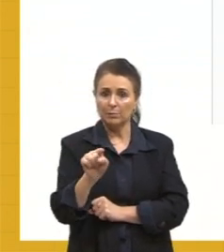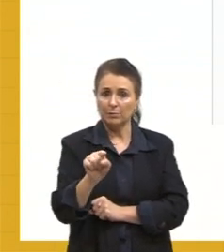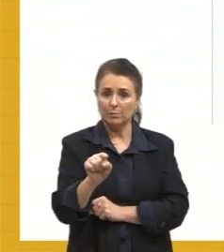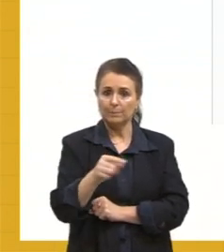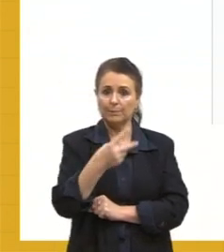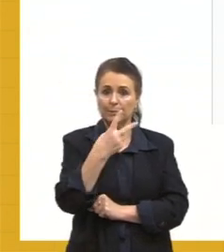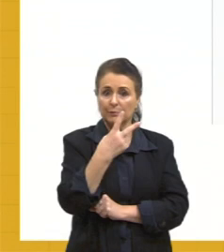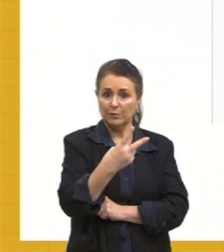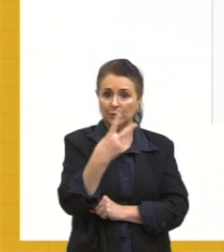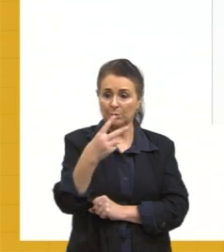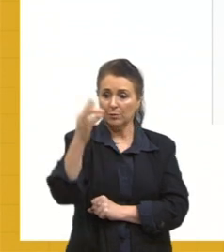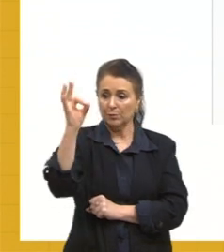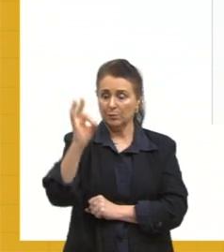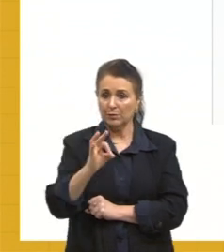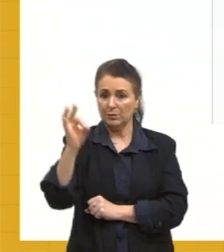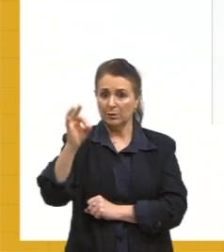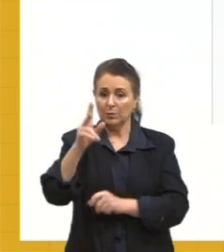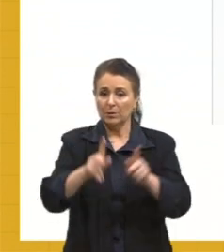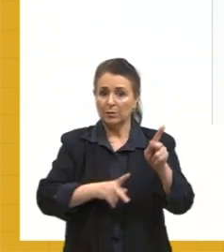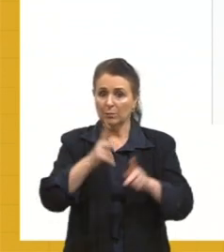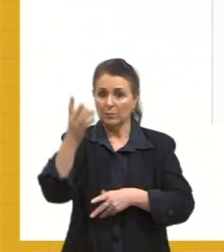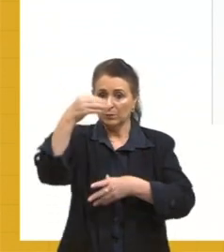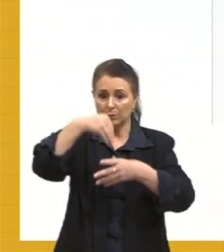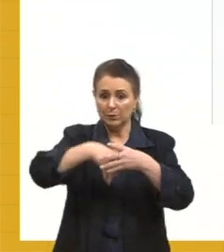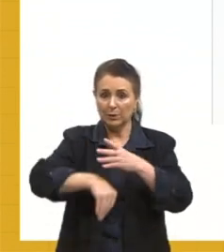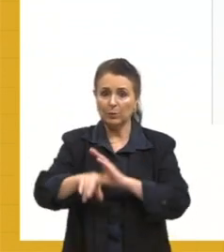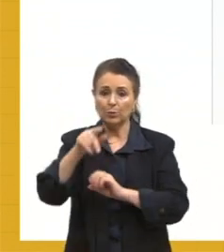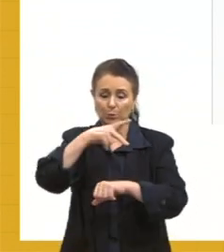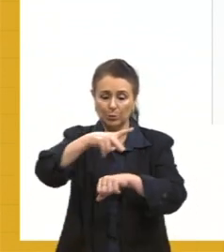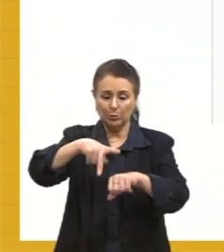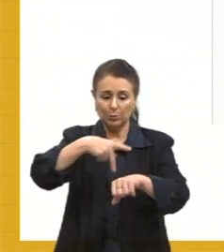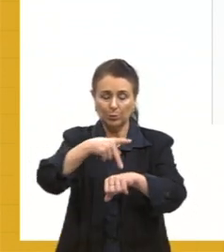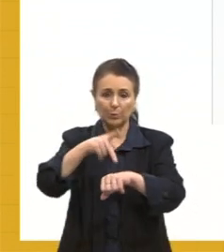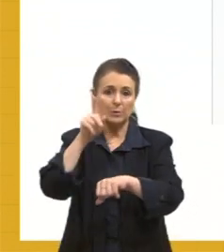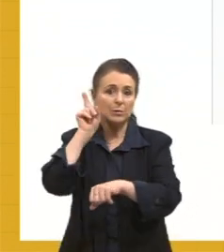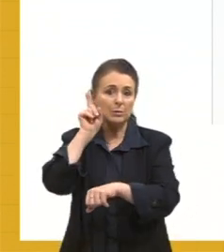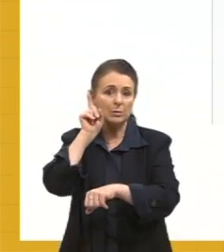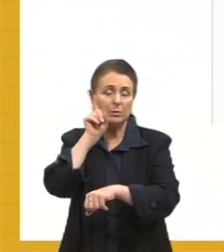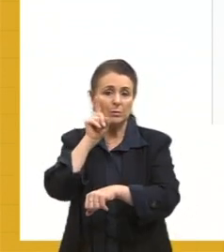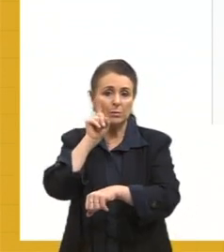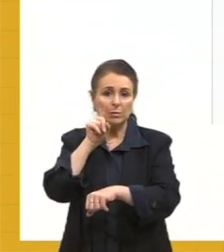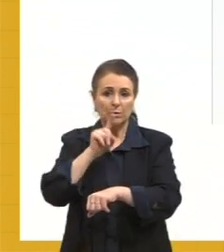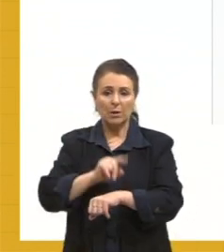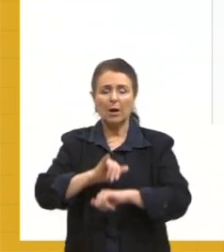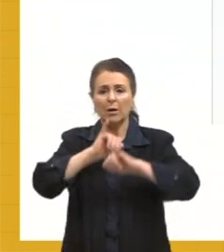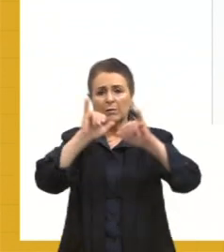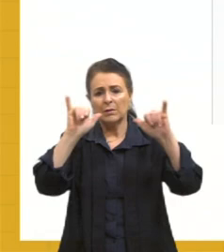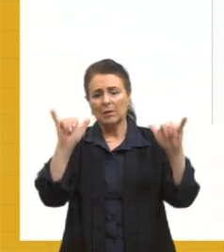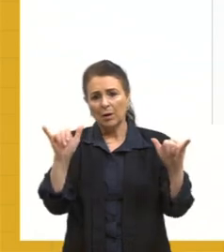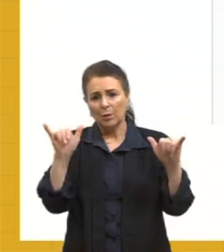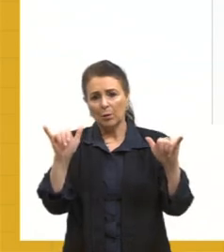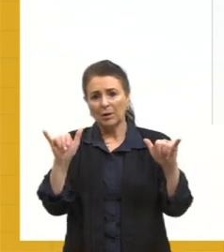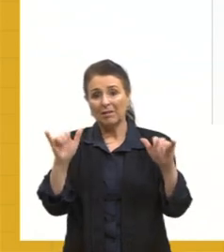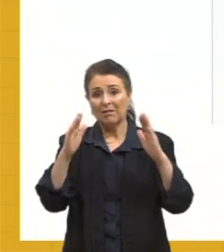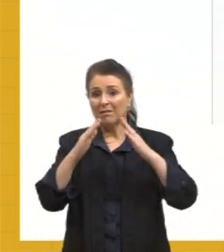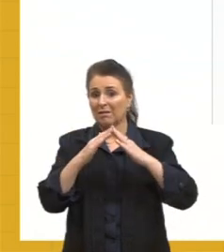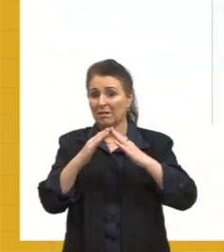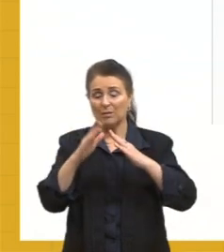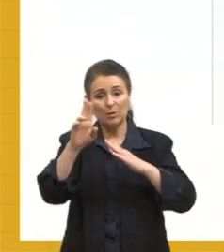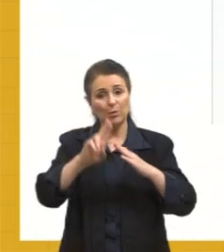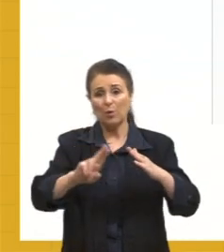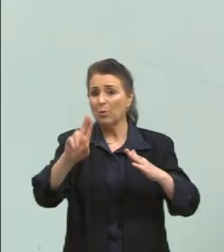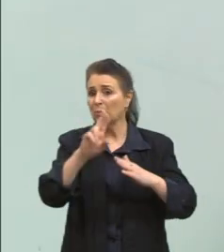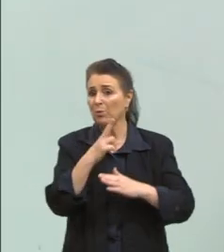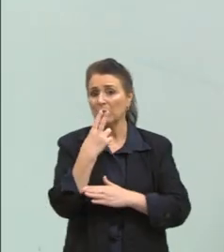22% da população dos Estados Unidos disseram que falam uma língua diferente do inglês em casa é bastante interessante